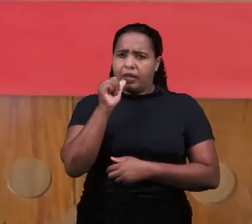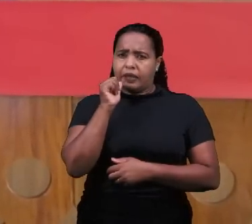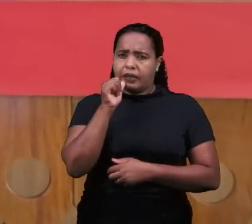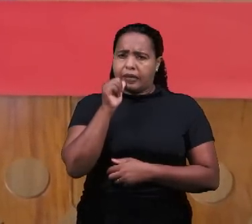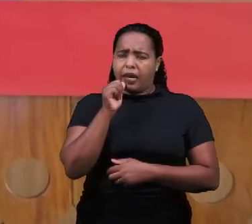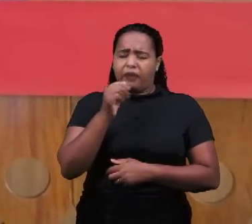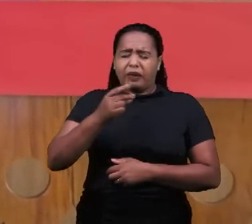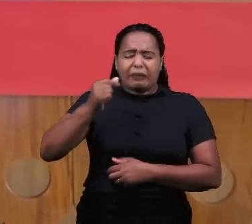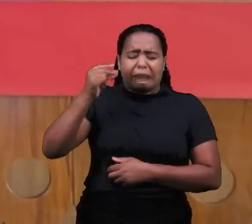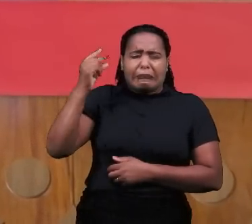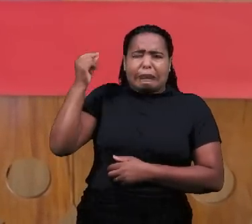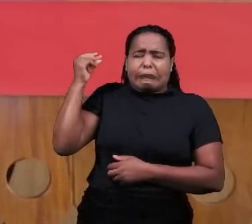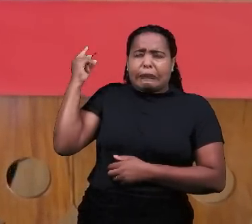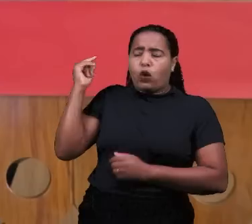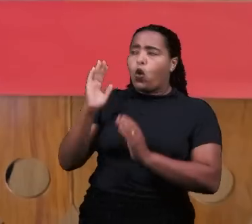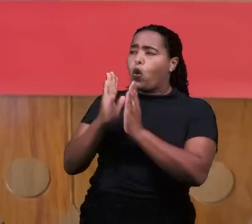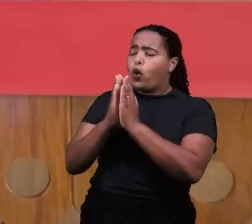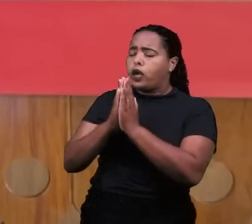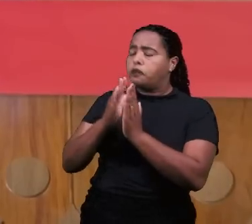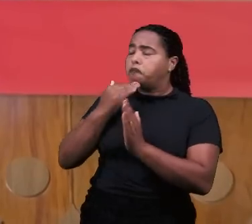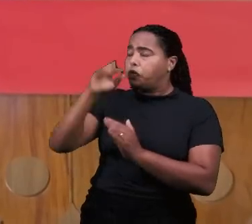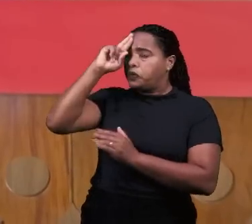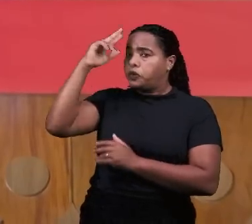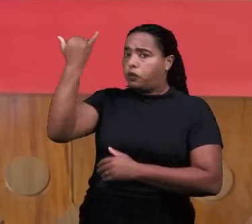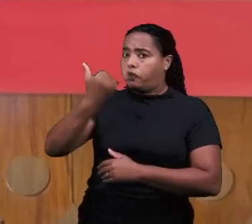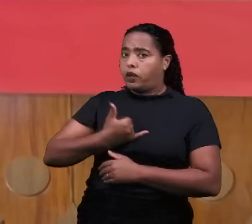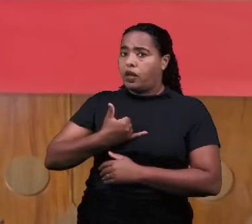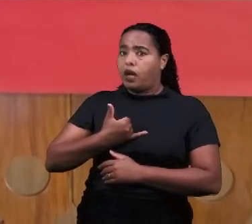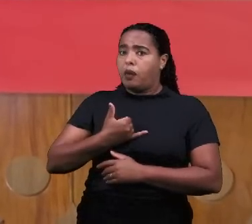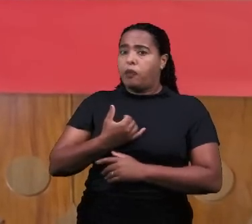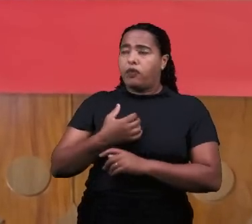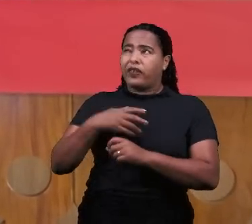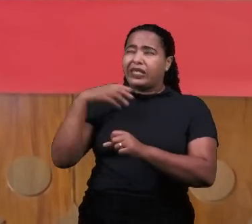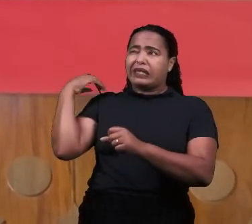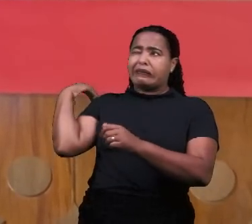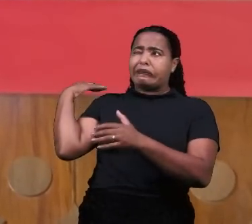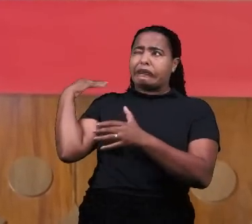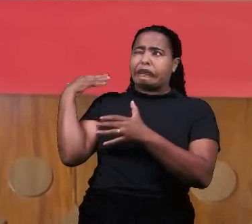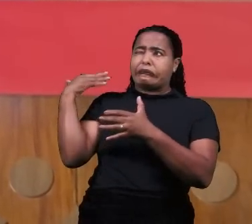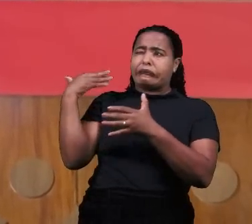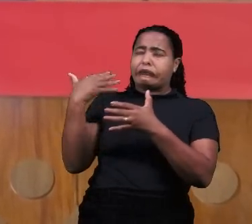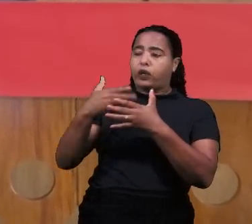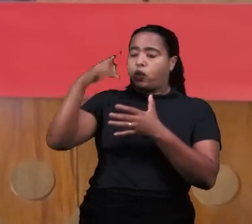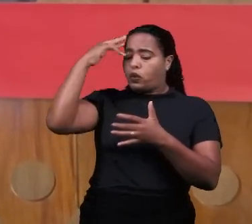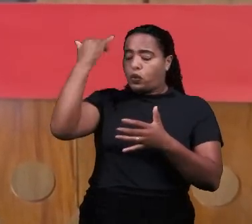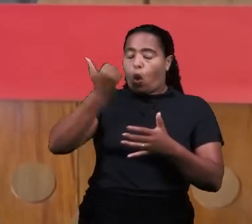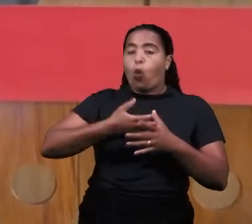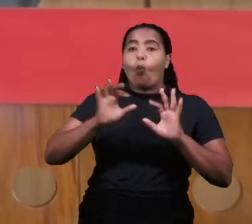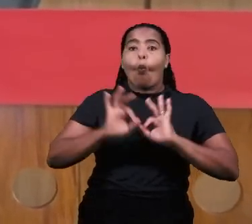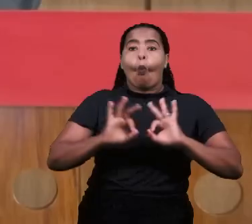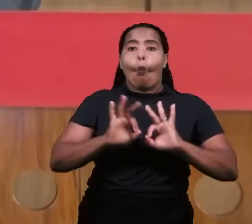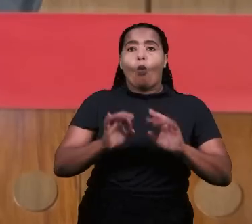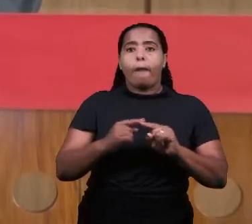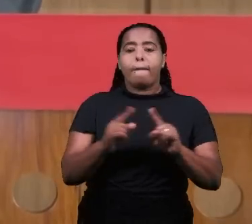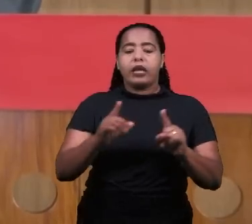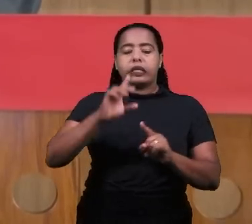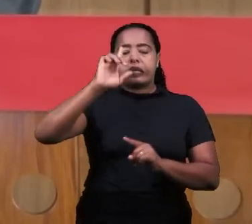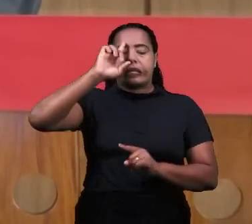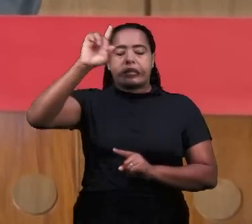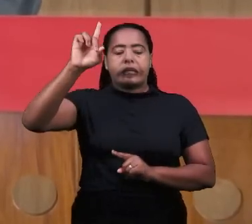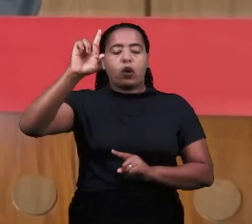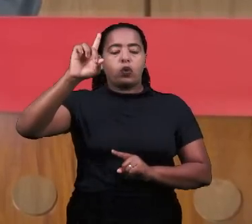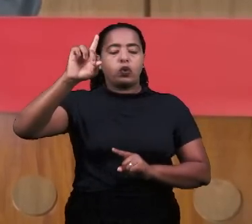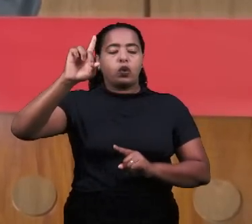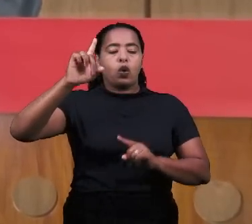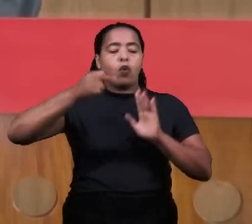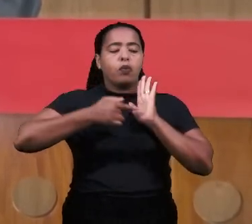falar com ela, pois há muitos anos ela deixou de ouvir a voz do Senhor. O seu Deus revela que ela precisa